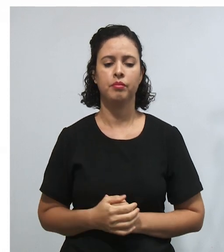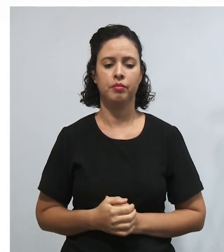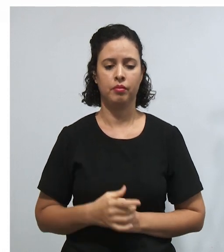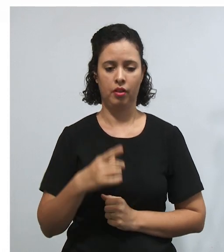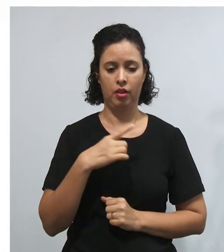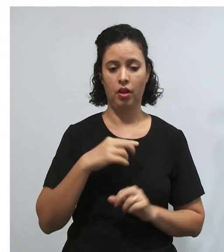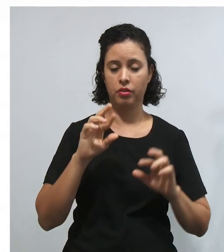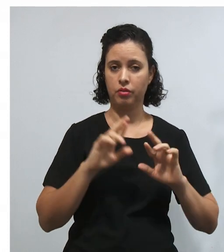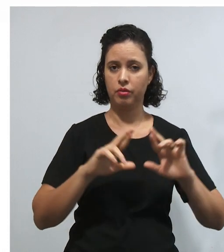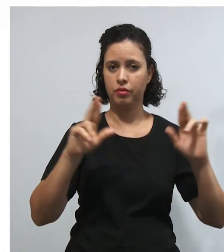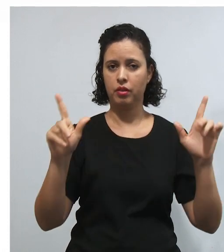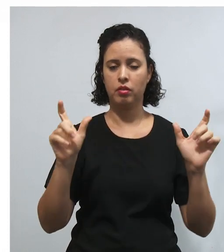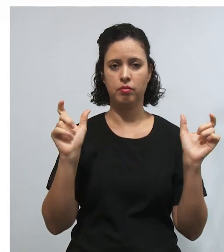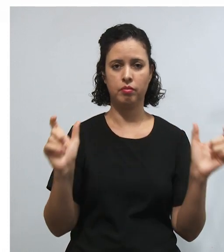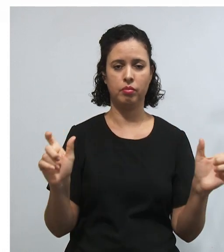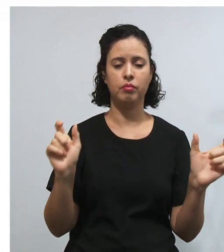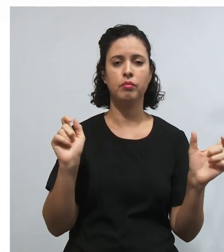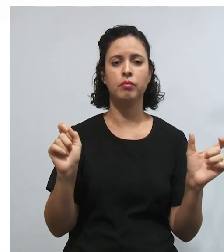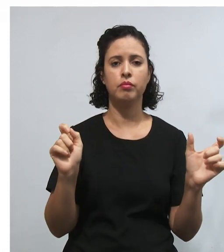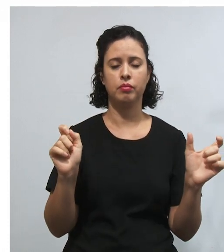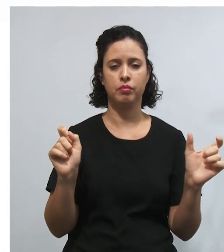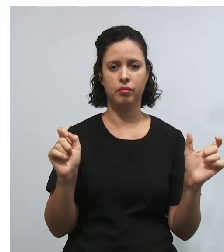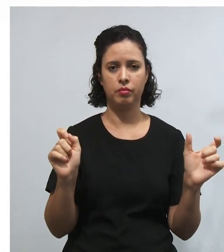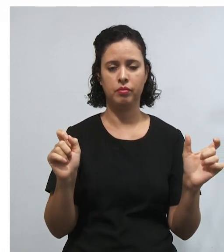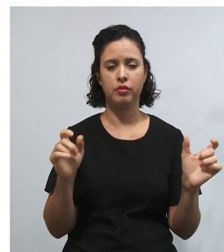aqui é a grande diferença entre